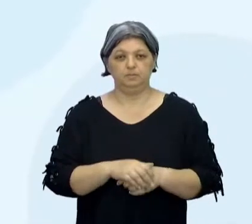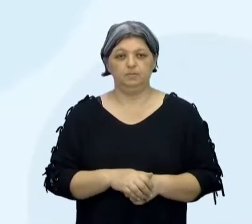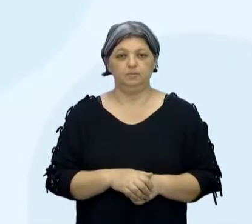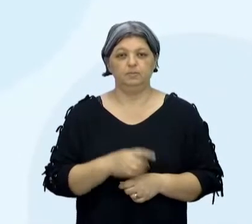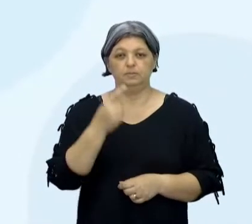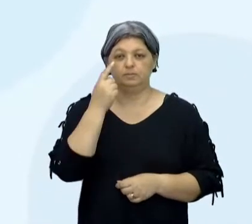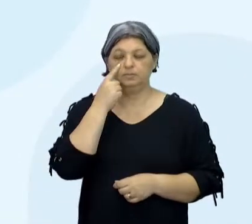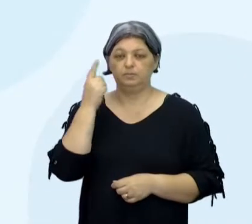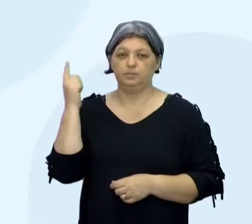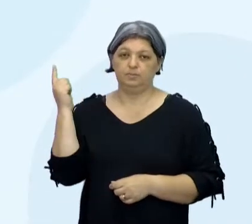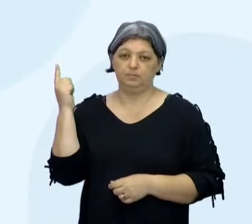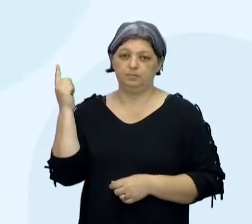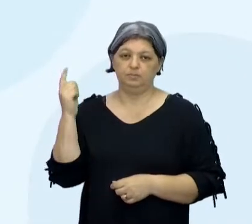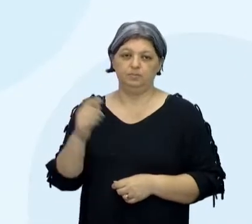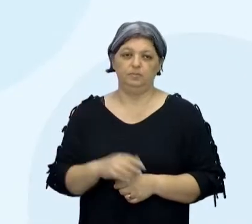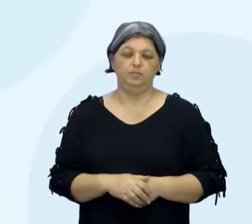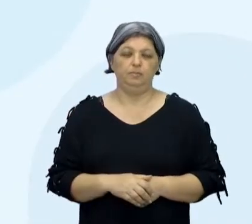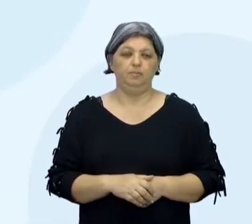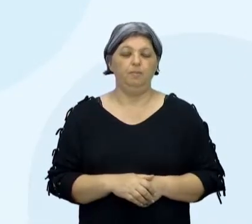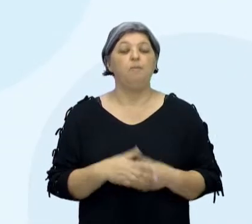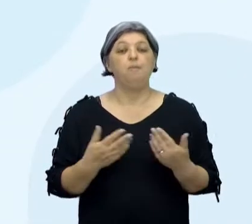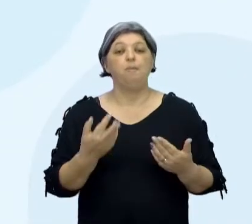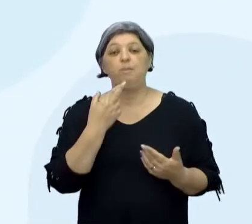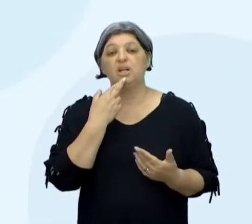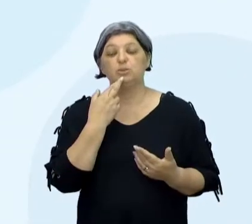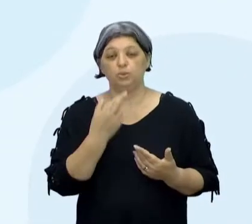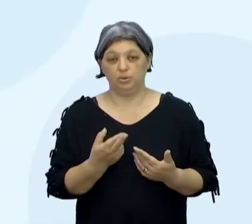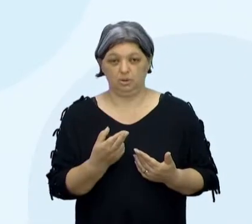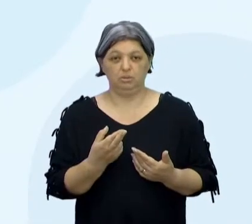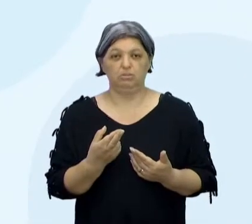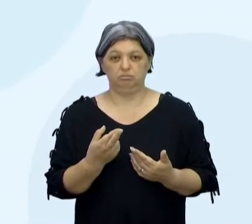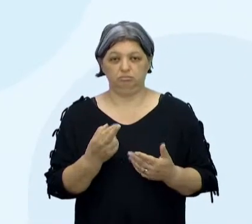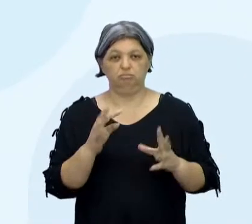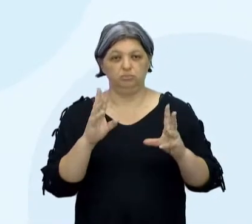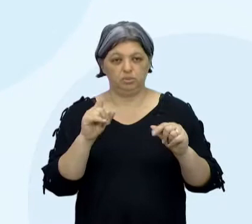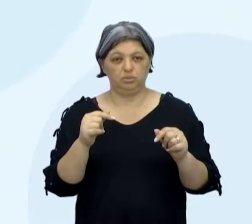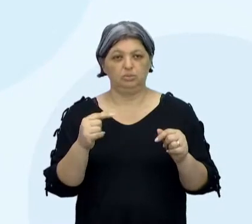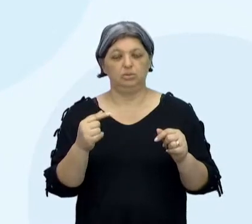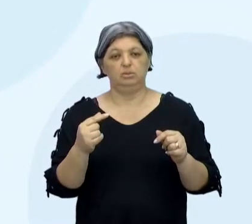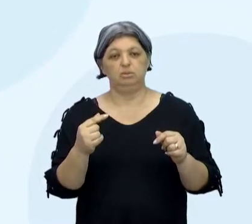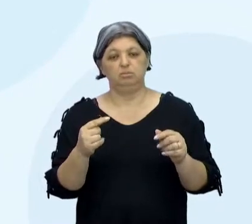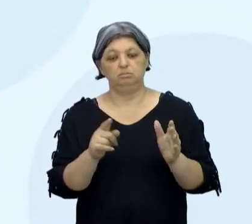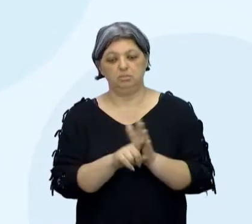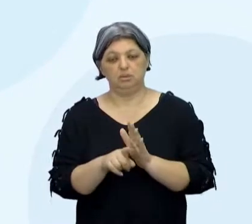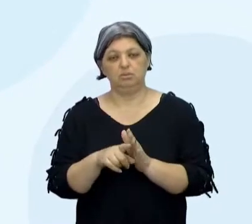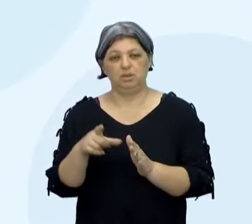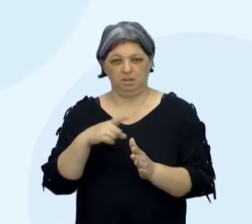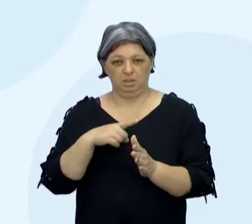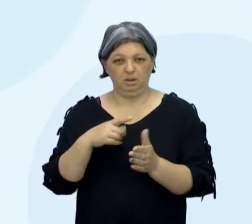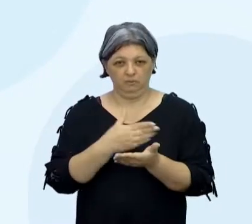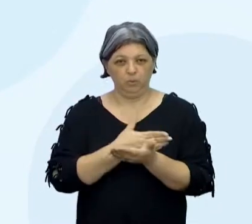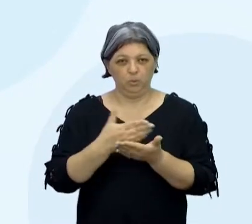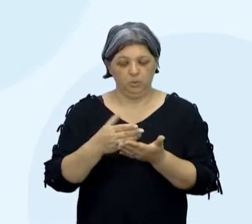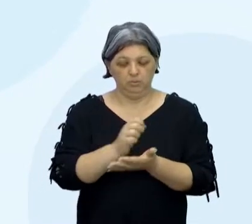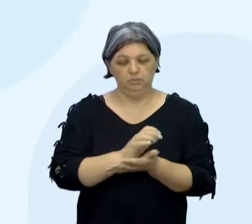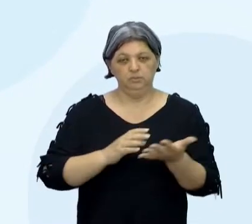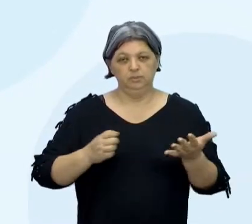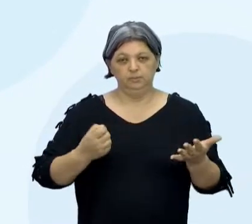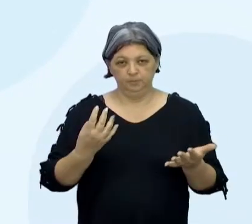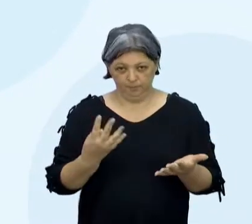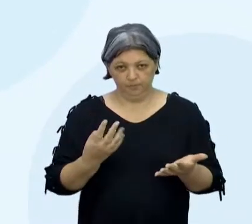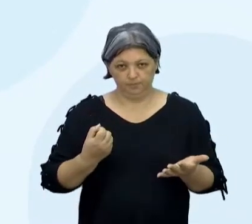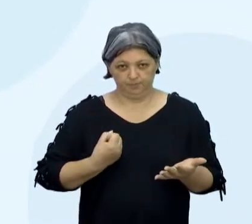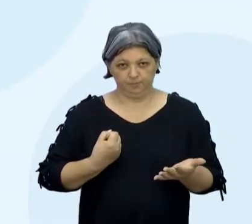tela para vocês então respondendo aí as questões né levantadas na introdução da atividade 4